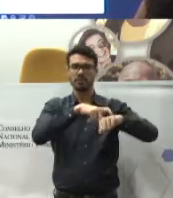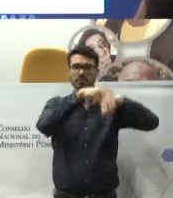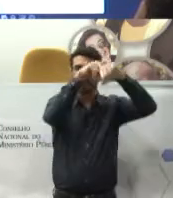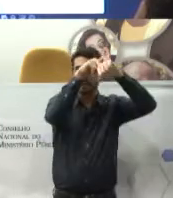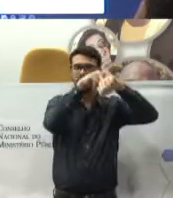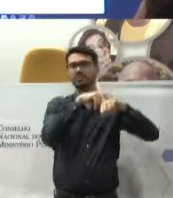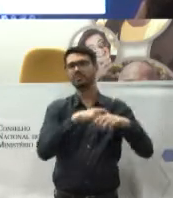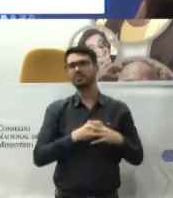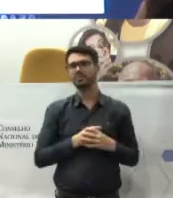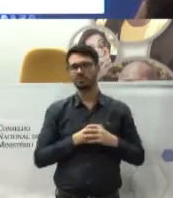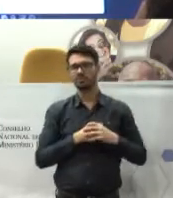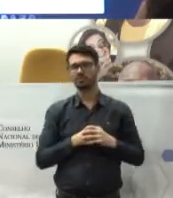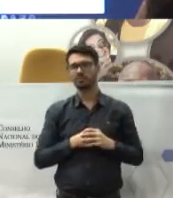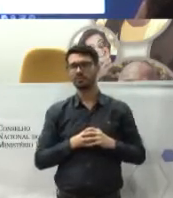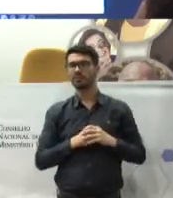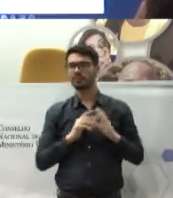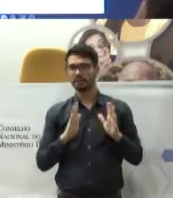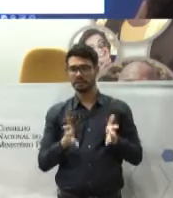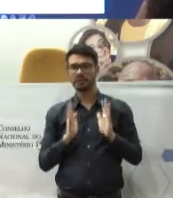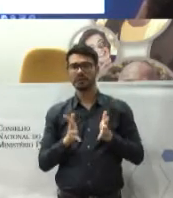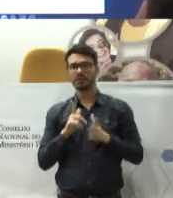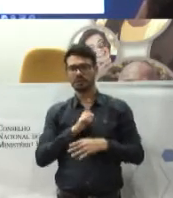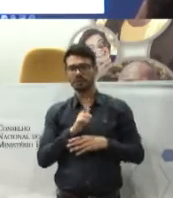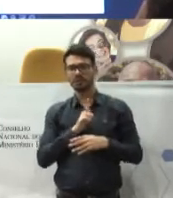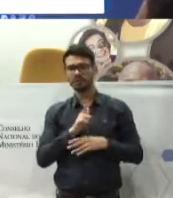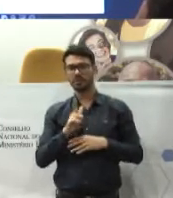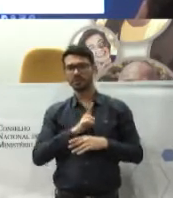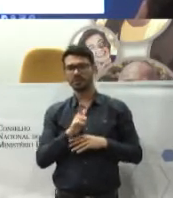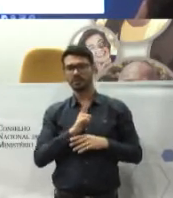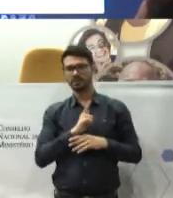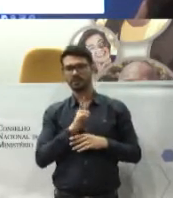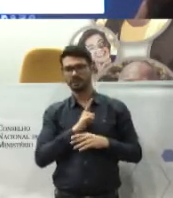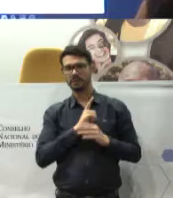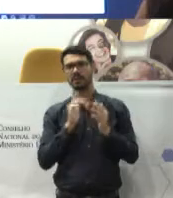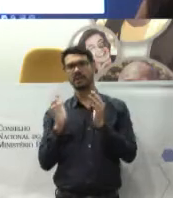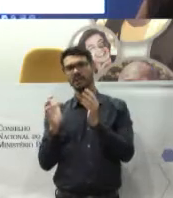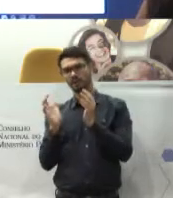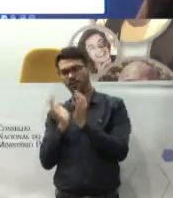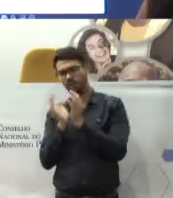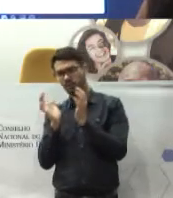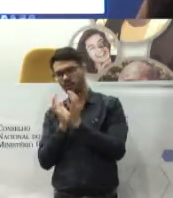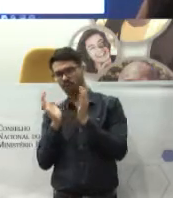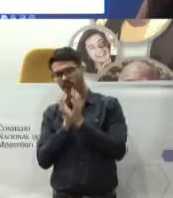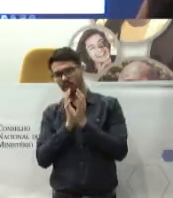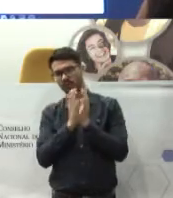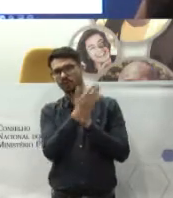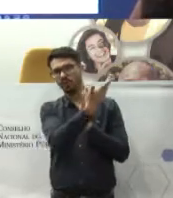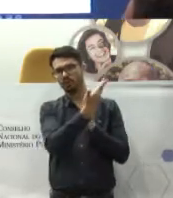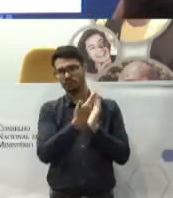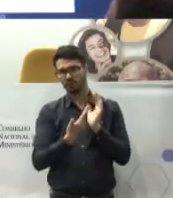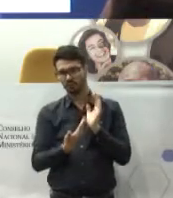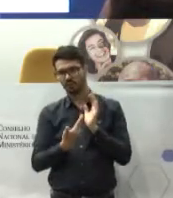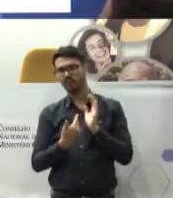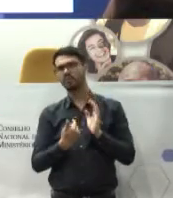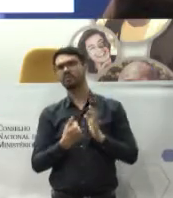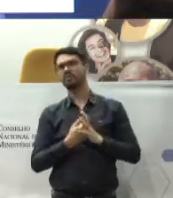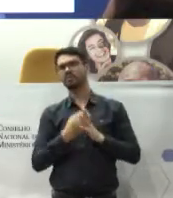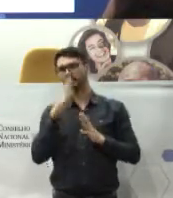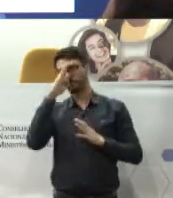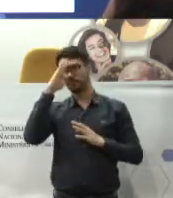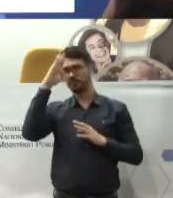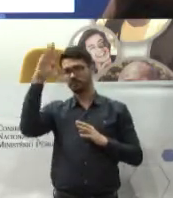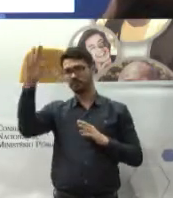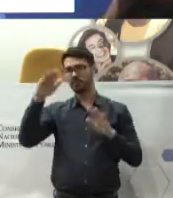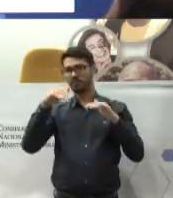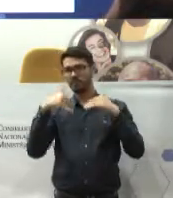suspenso. Então já há, de uma certa medida, uma coletivização das ações individuais de saúde quando